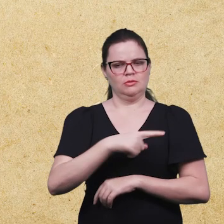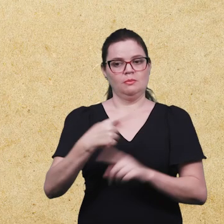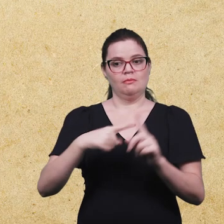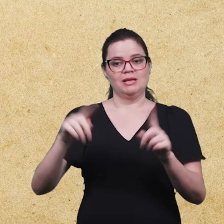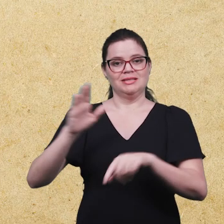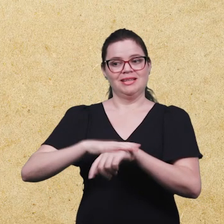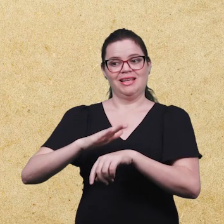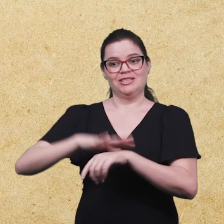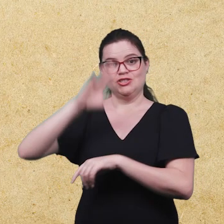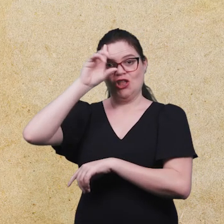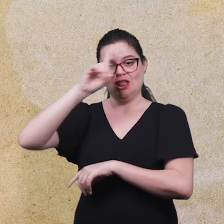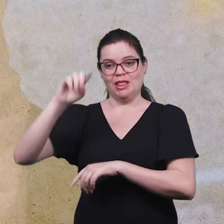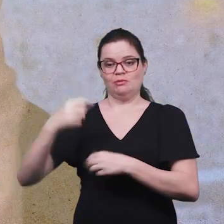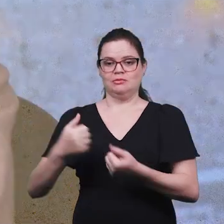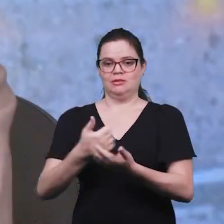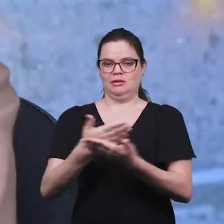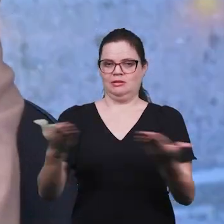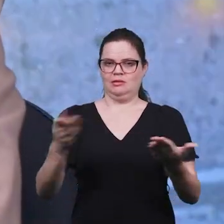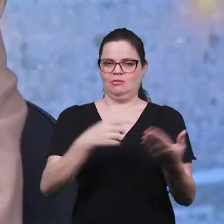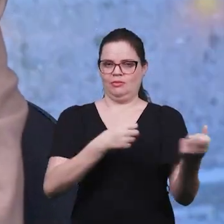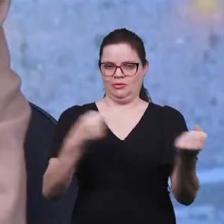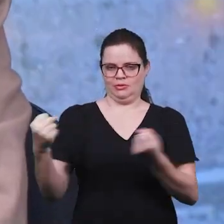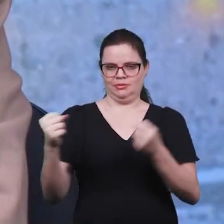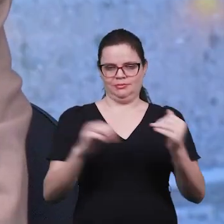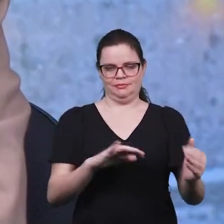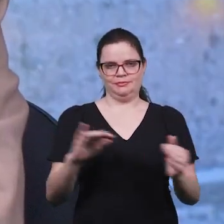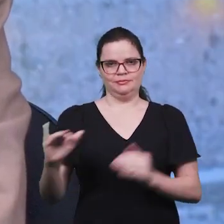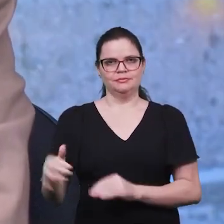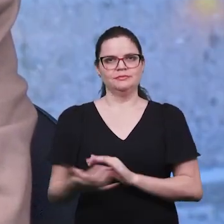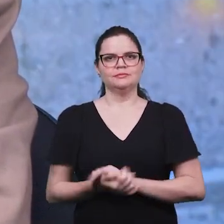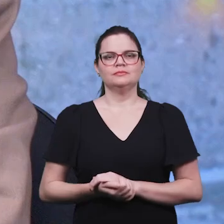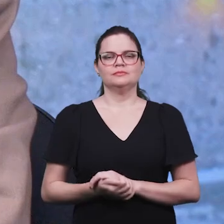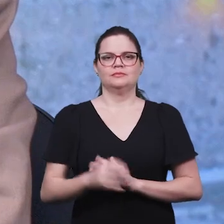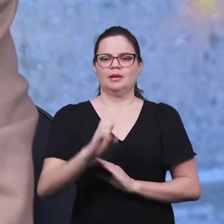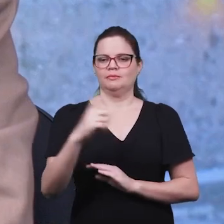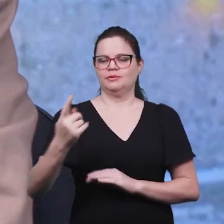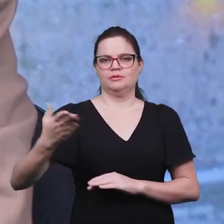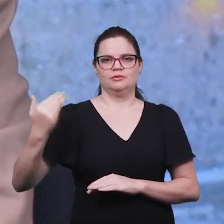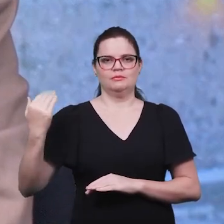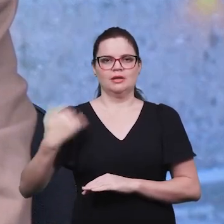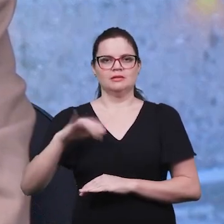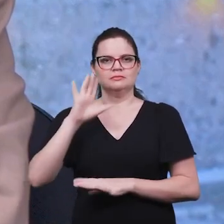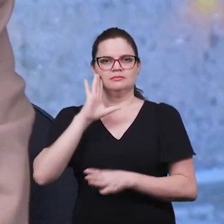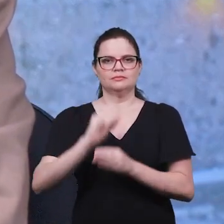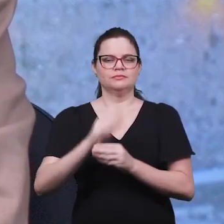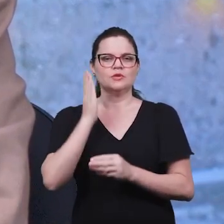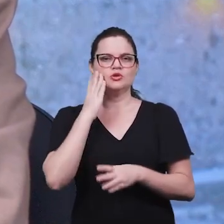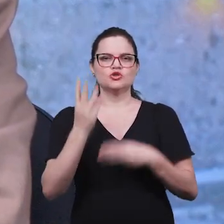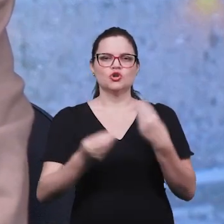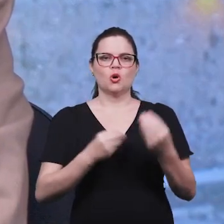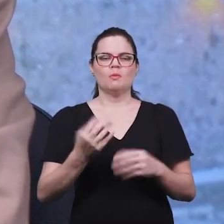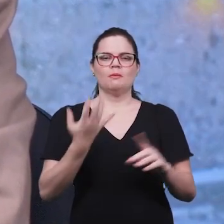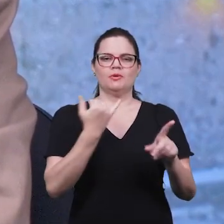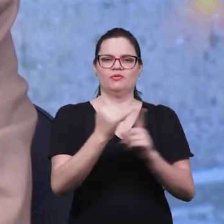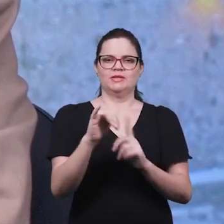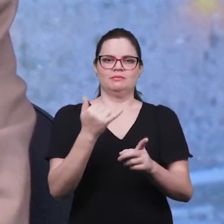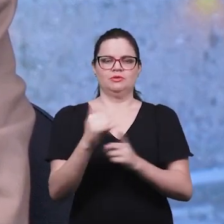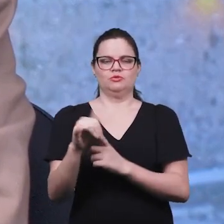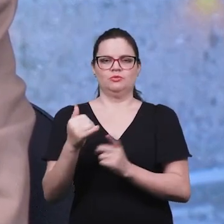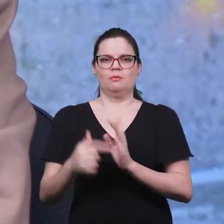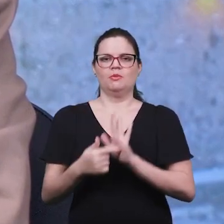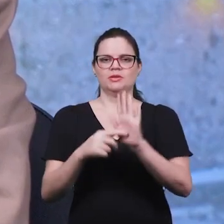Deus. No episódio anterior, nós vimos sobre o nascimento do Senhor Jesus, todas as profecias